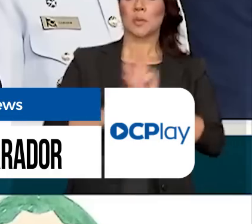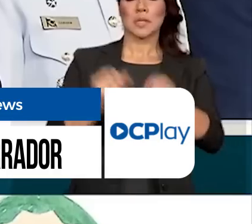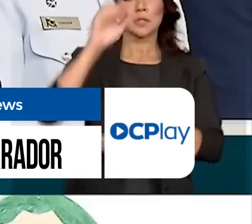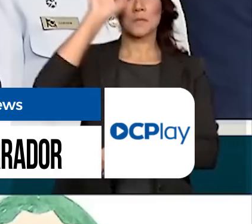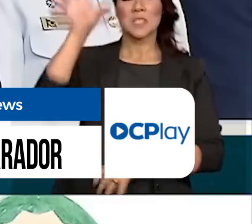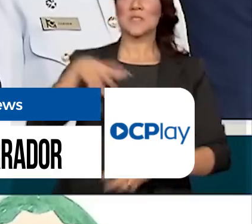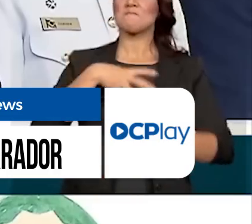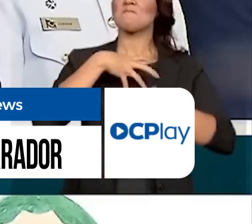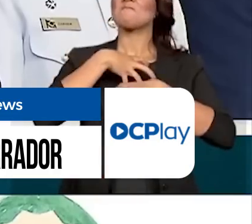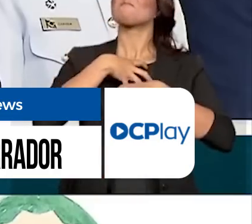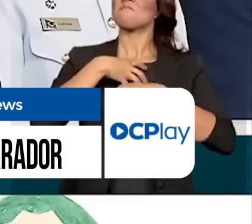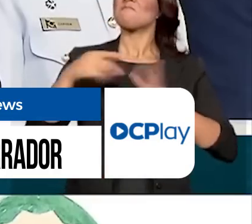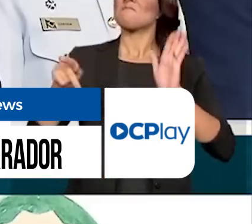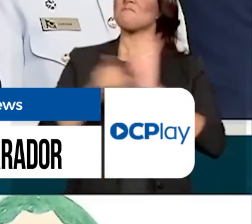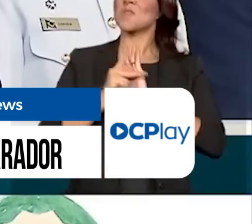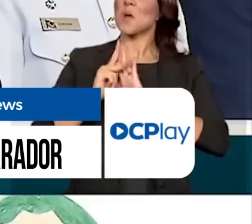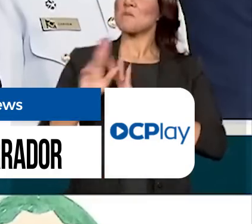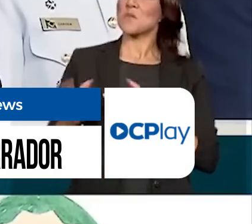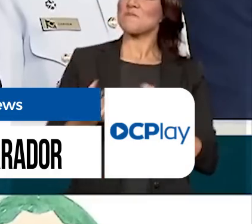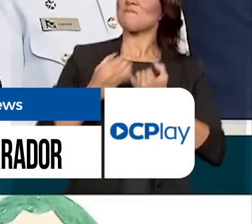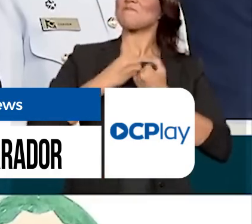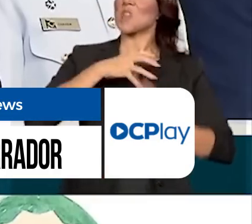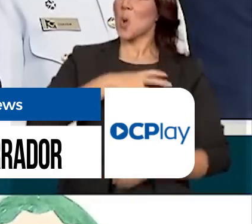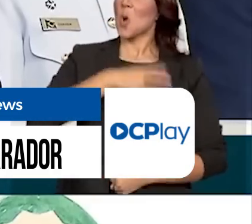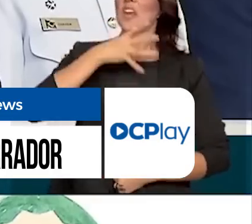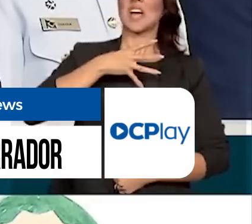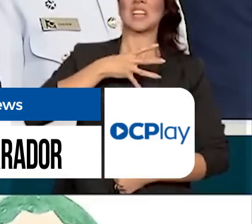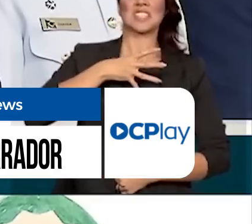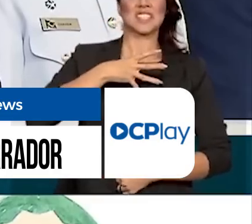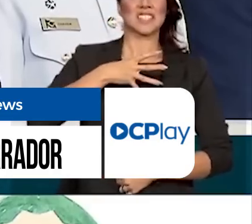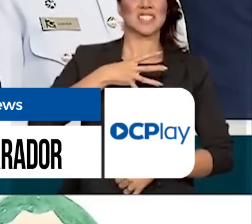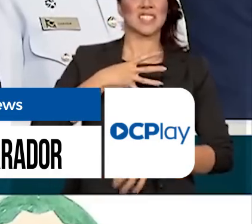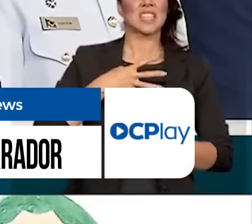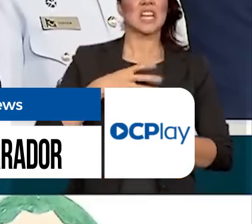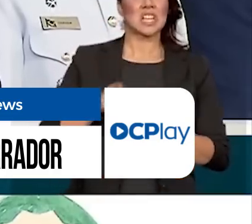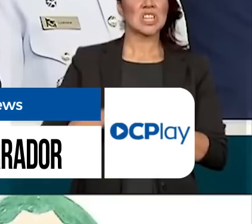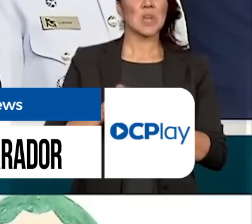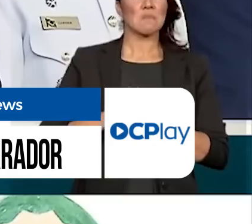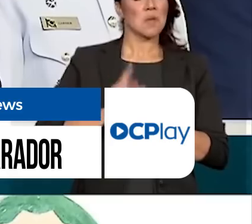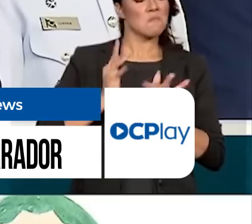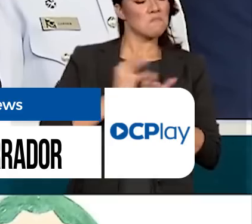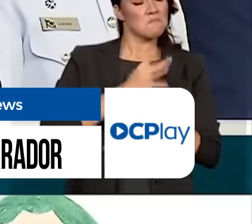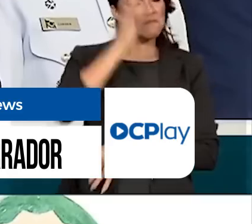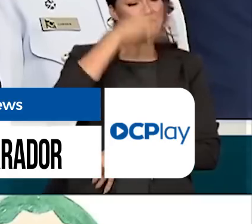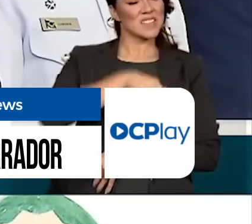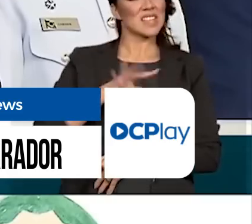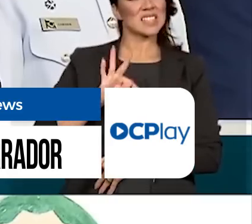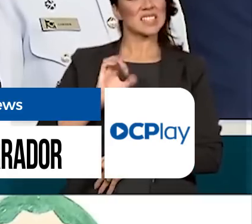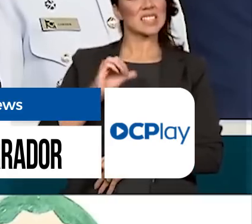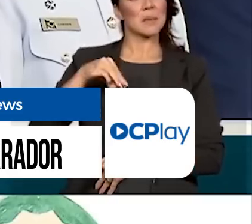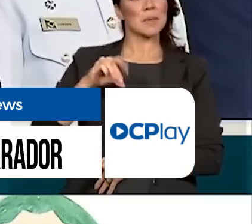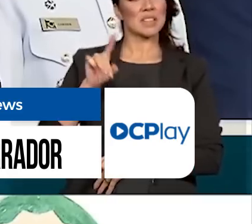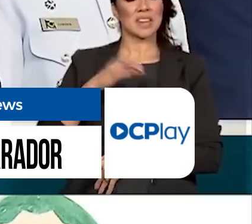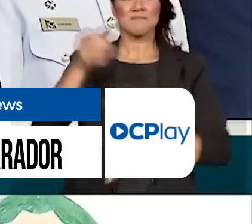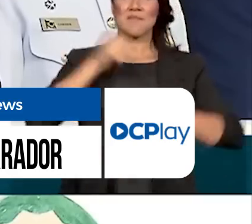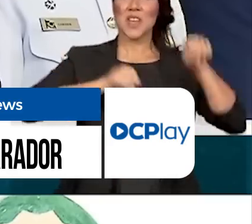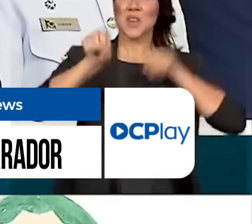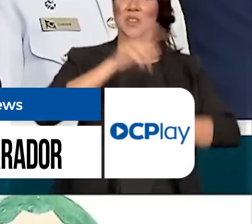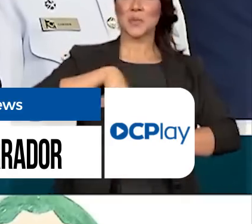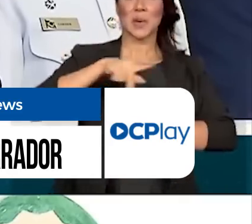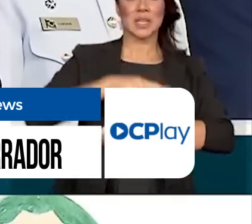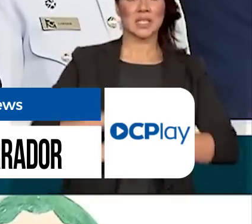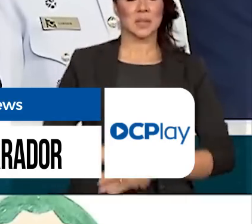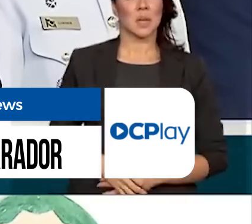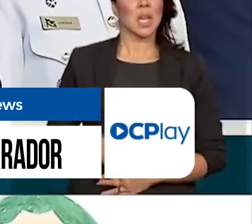brasileiros, um legítimo herdeiro da coragem, bravura e resiliência de Tamandaré, herói da pátria,